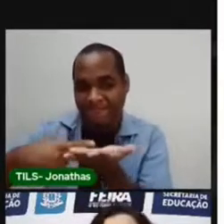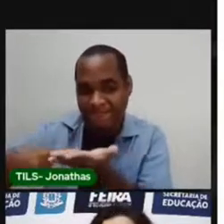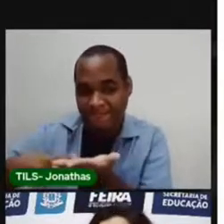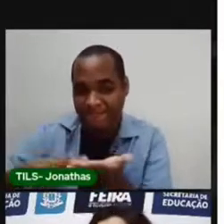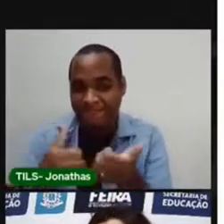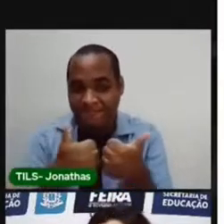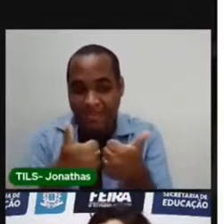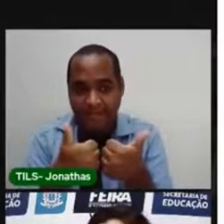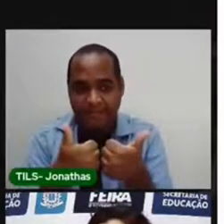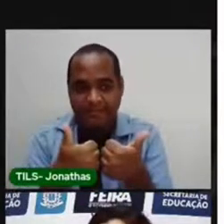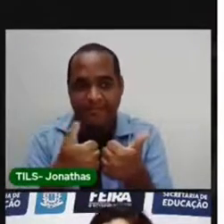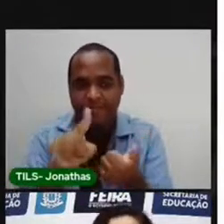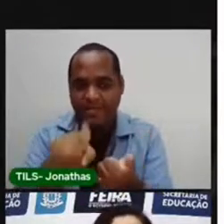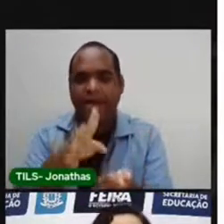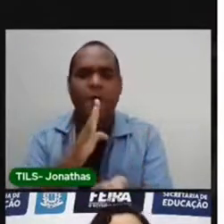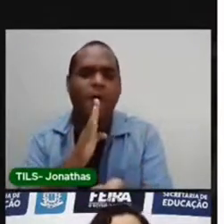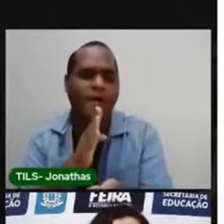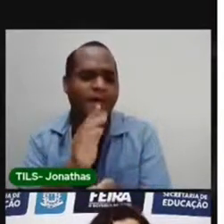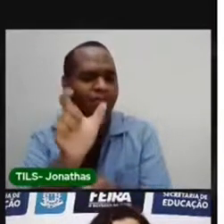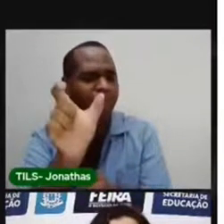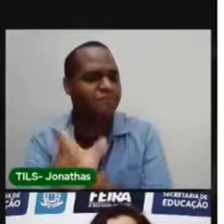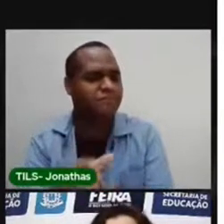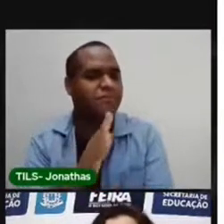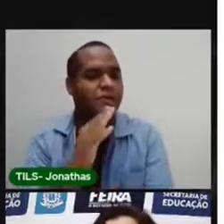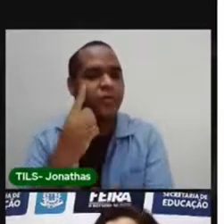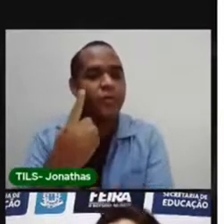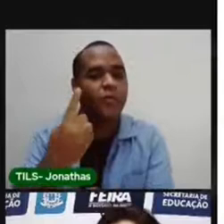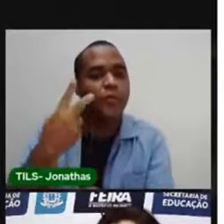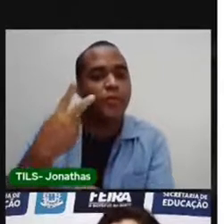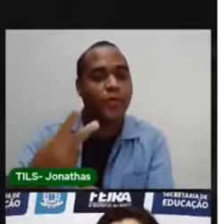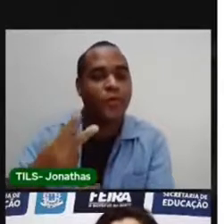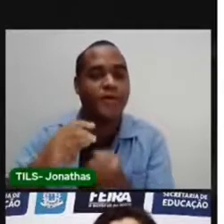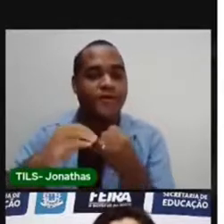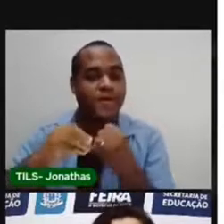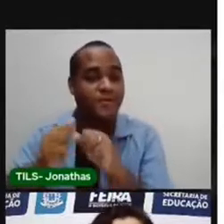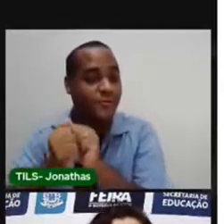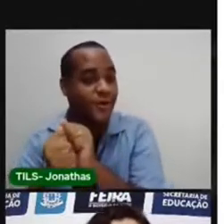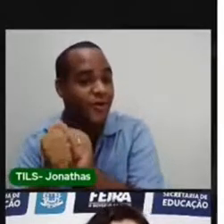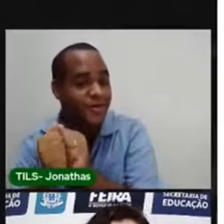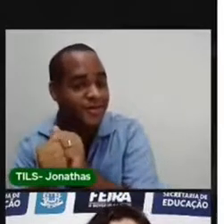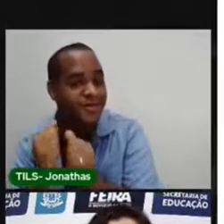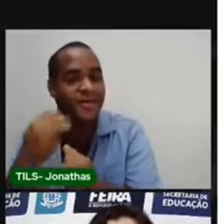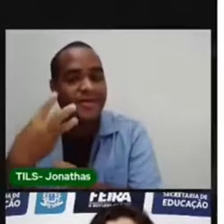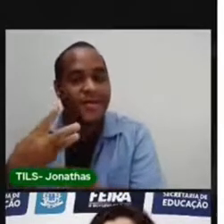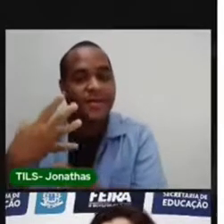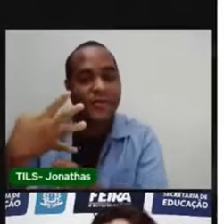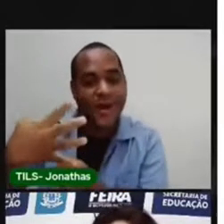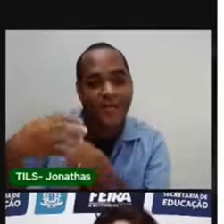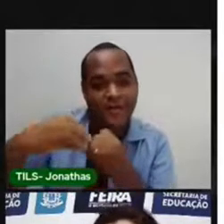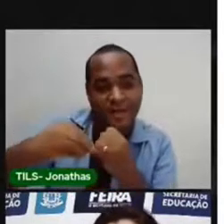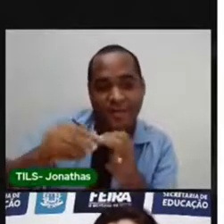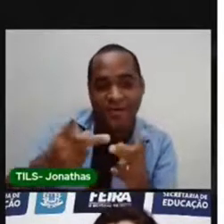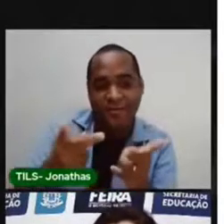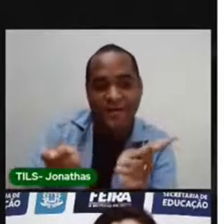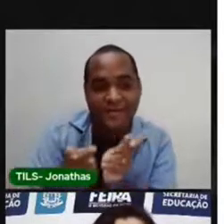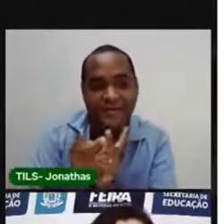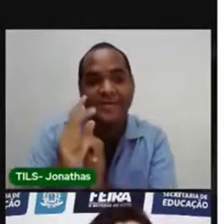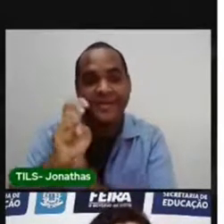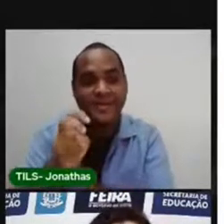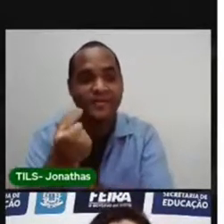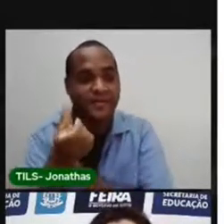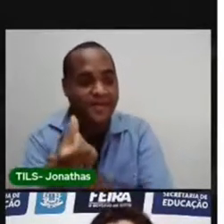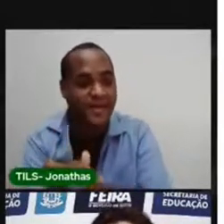Essa você também conhece. Um, dois, feijão com arroz. três, quatro, feijão no